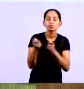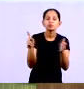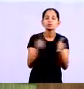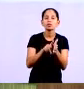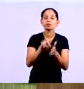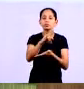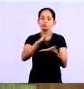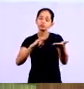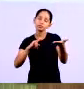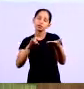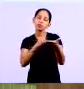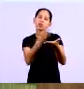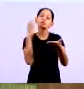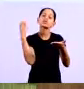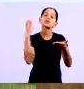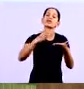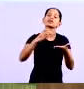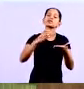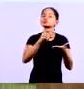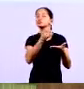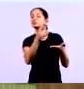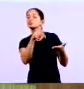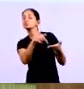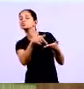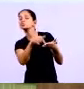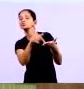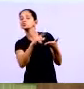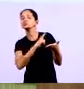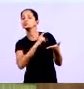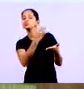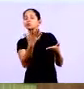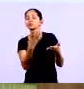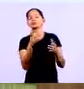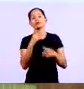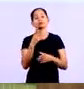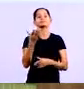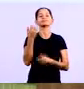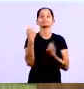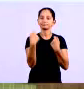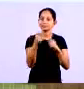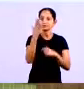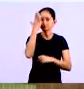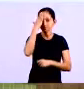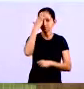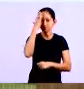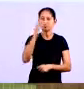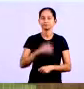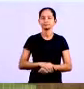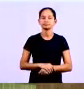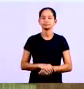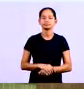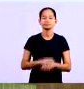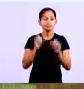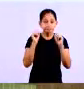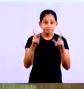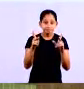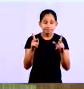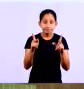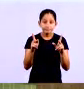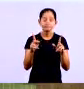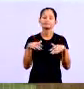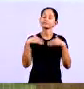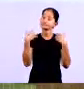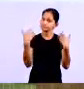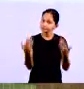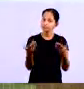fiscal. Esse controle é muito importante, ele é necessário para você pagar menos imposto. Ok? Fechado nisso?